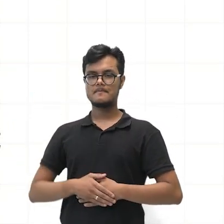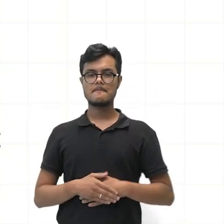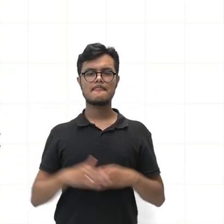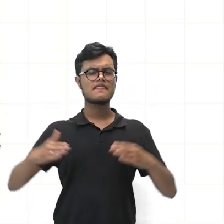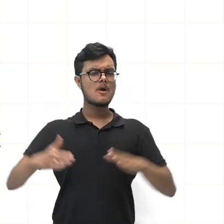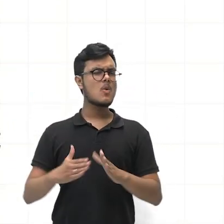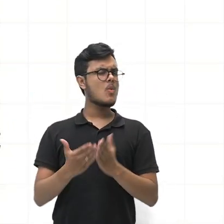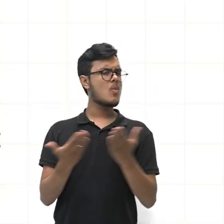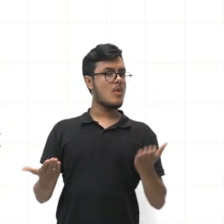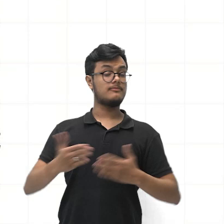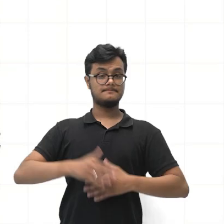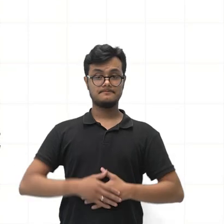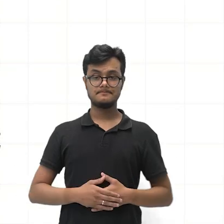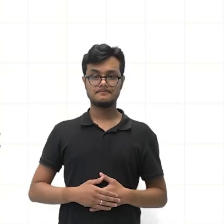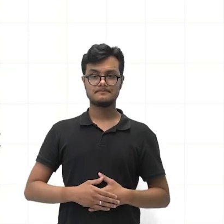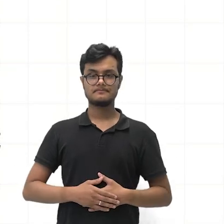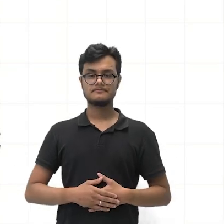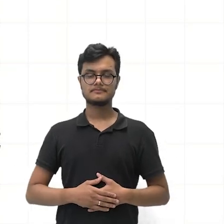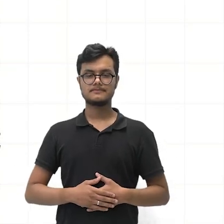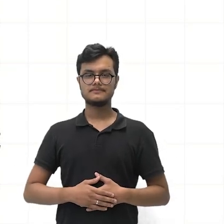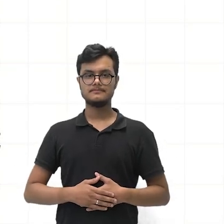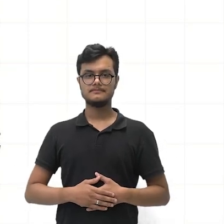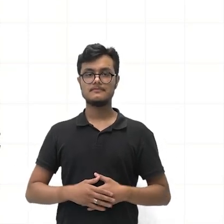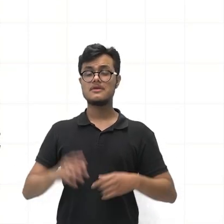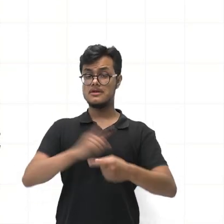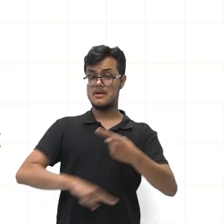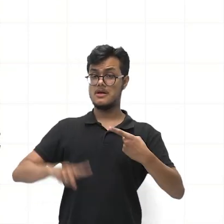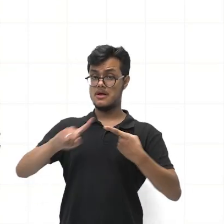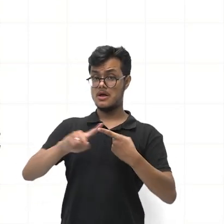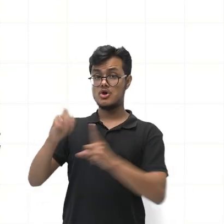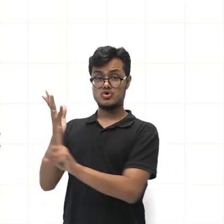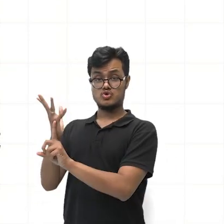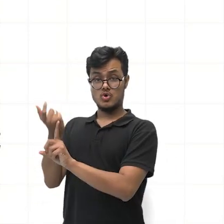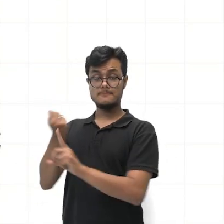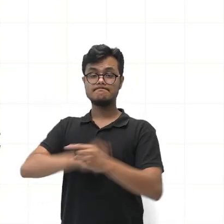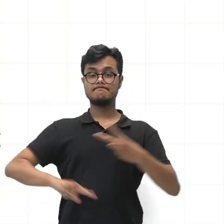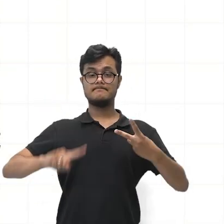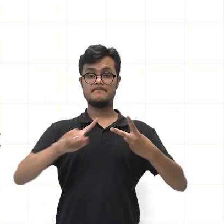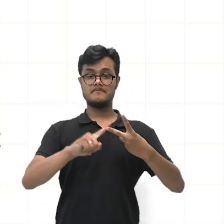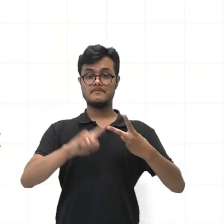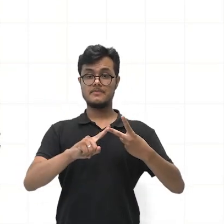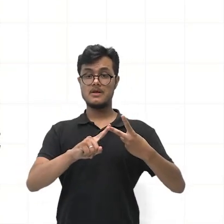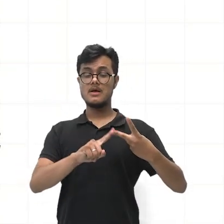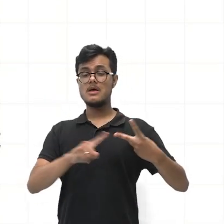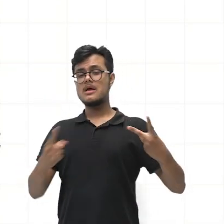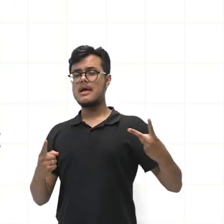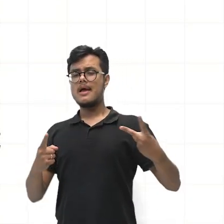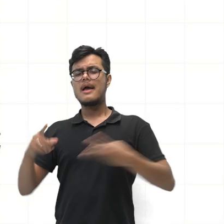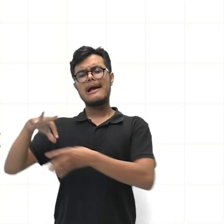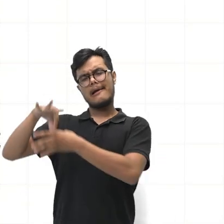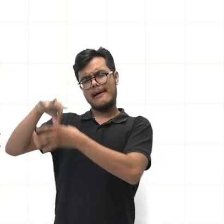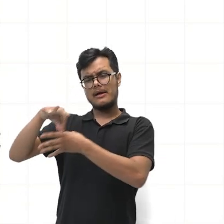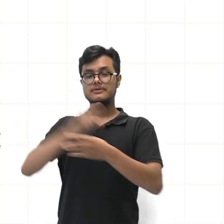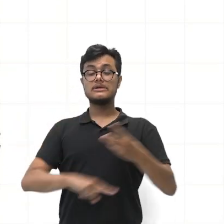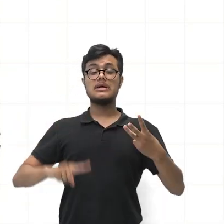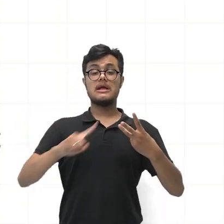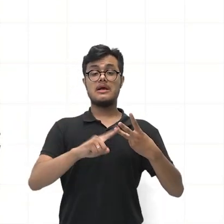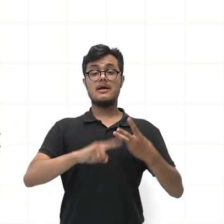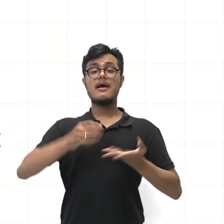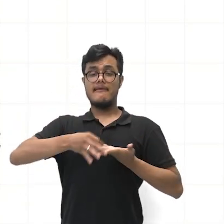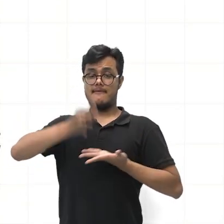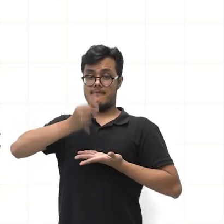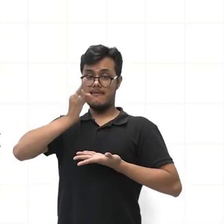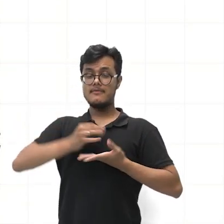são esses itens aqui? Né? Óleo de soja, linguiça,